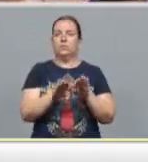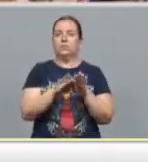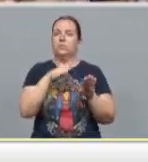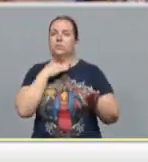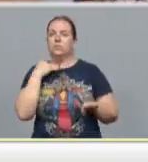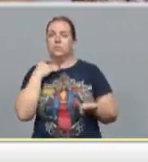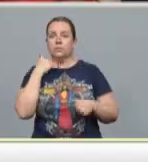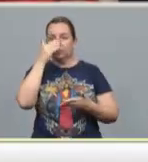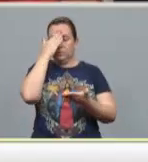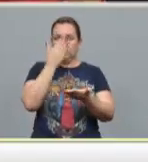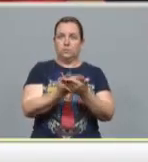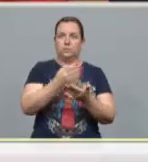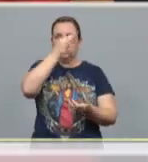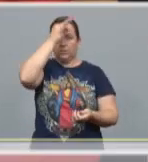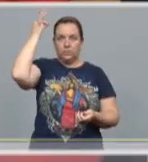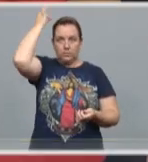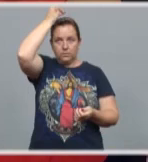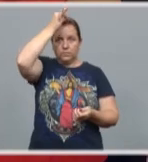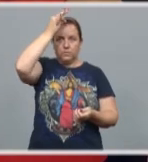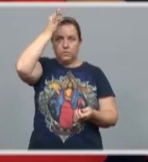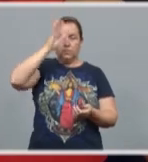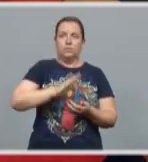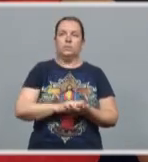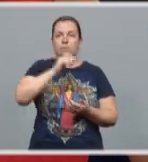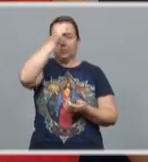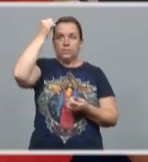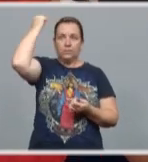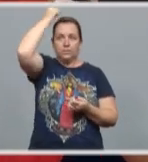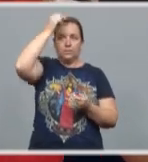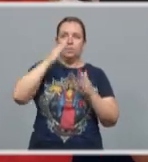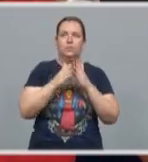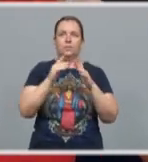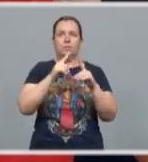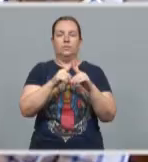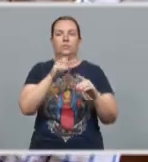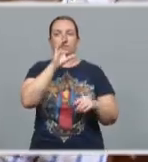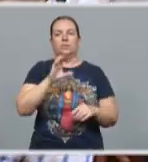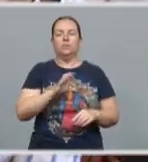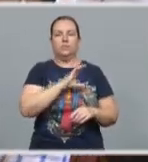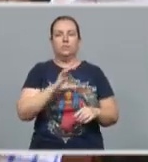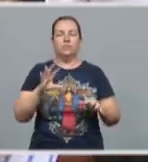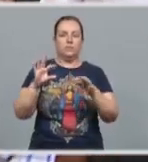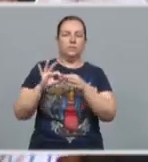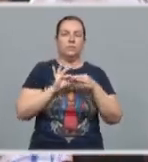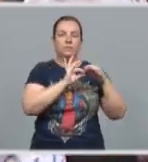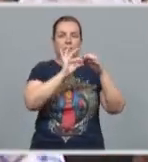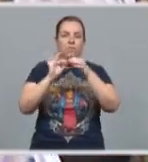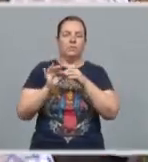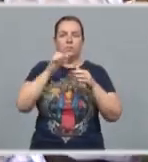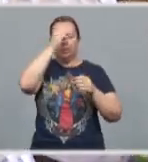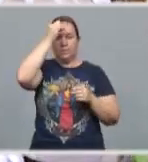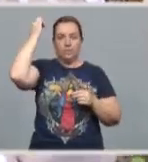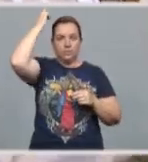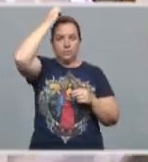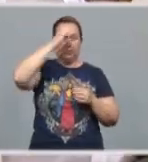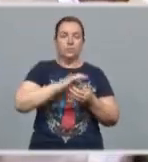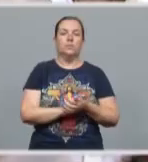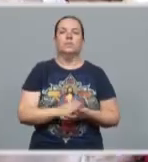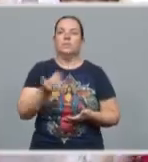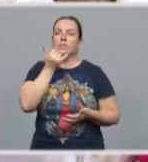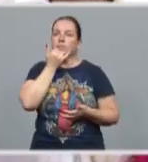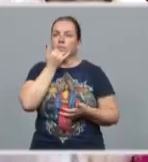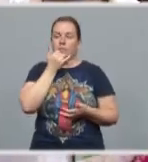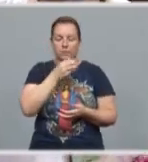os mortos. Creio no Espírito Santo, na Santa Igreja Católica, na comunhão dos